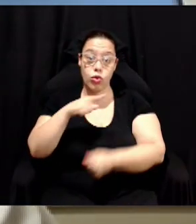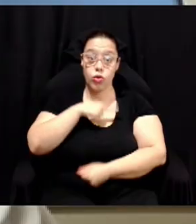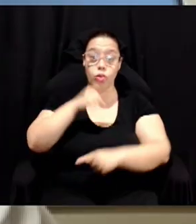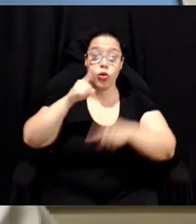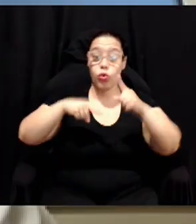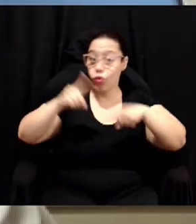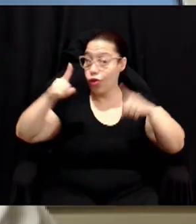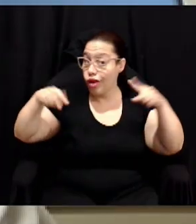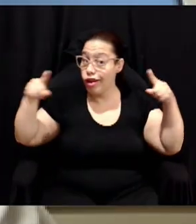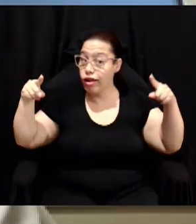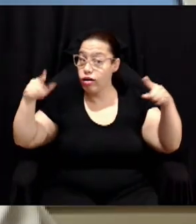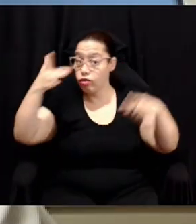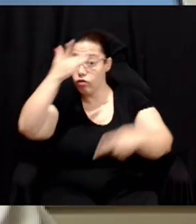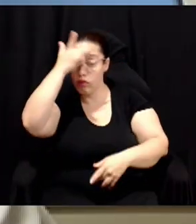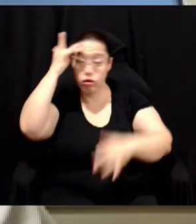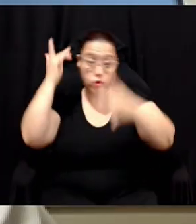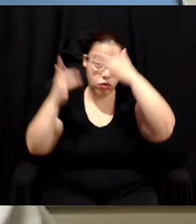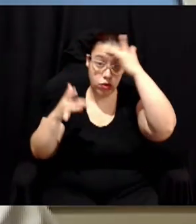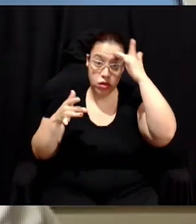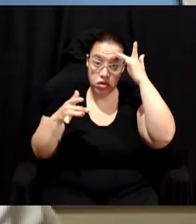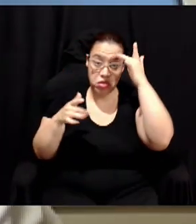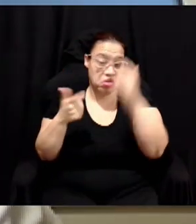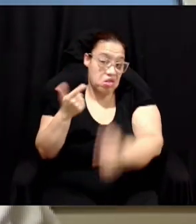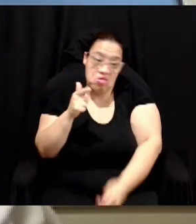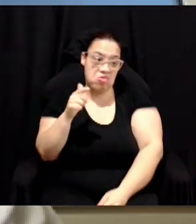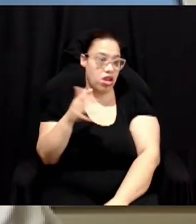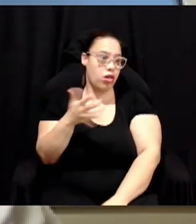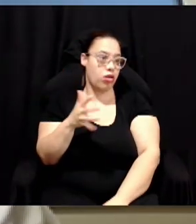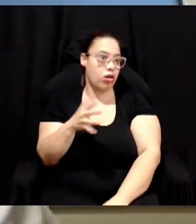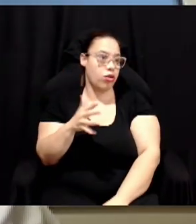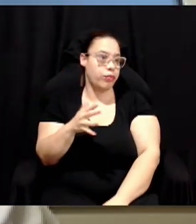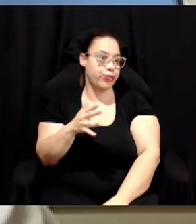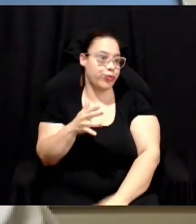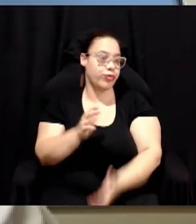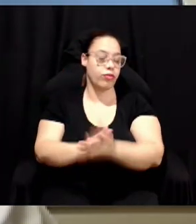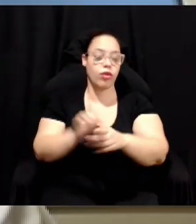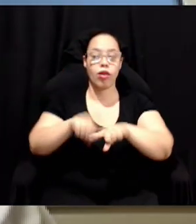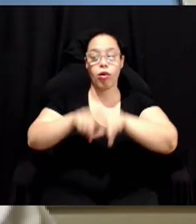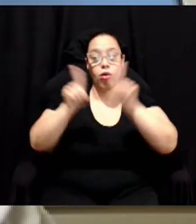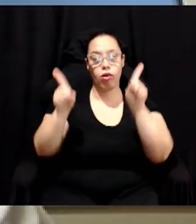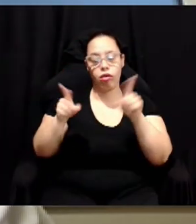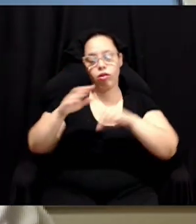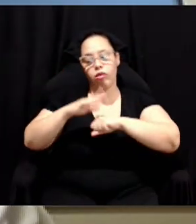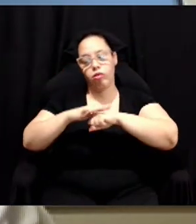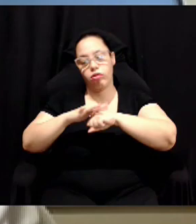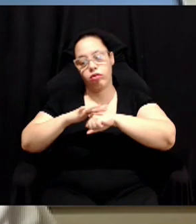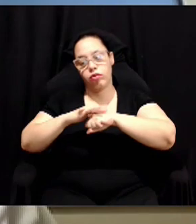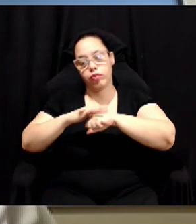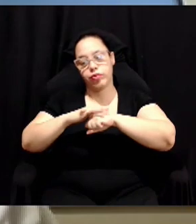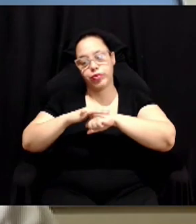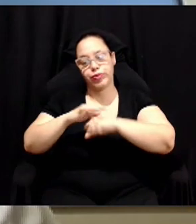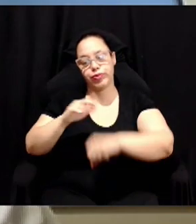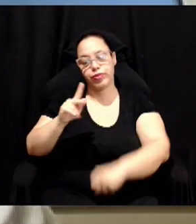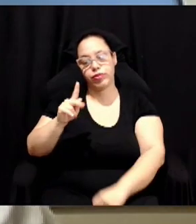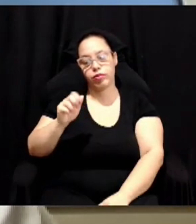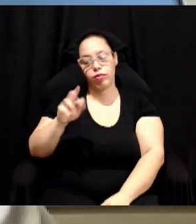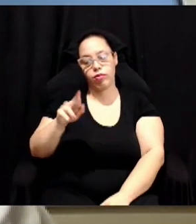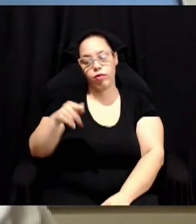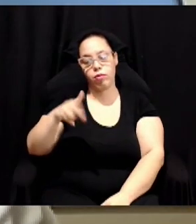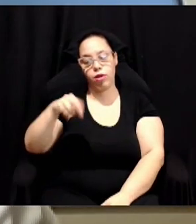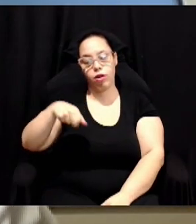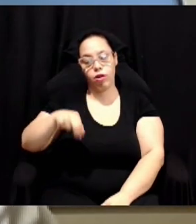Várias pessoas simplesmente não têm tremor. Mas a doença de Parkinson é uma doença